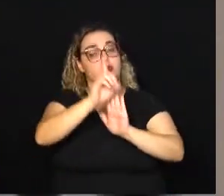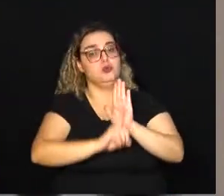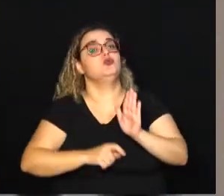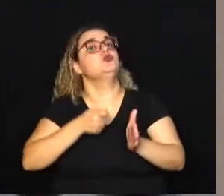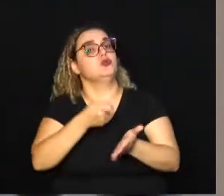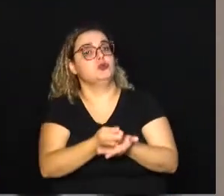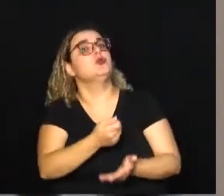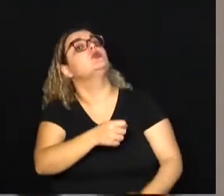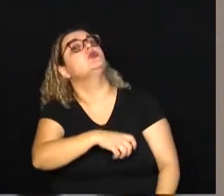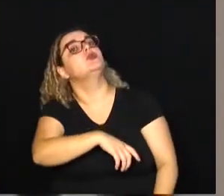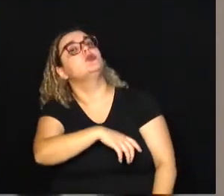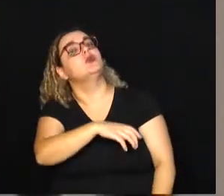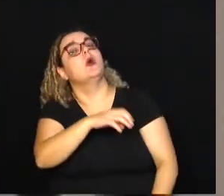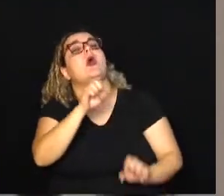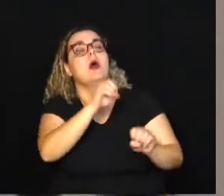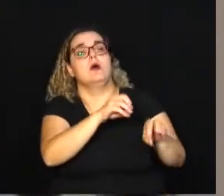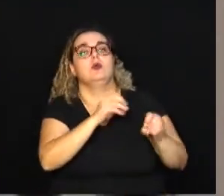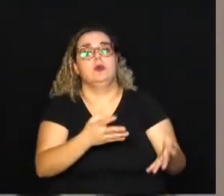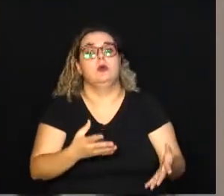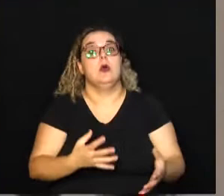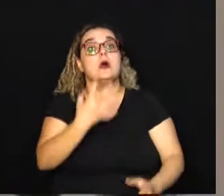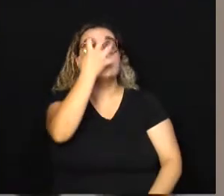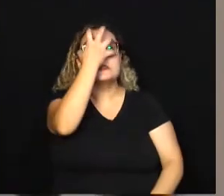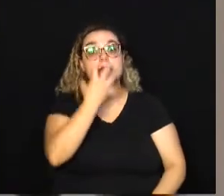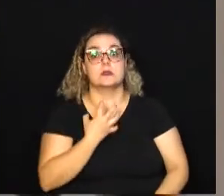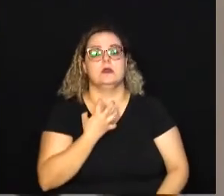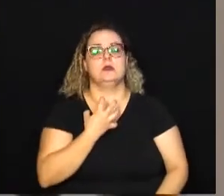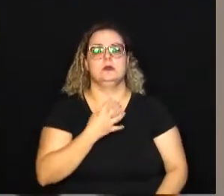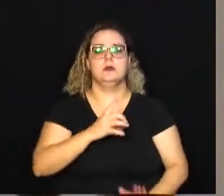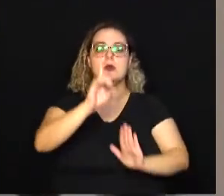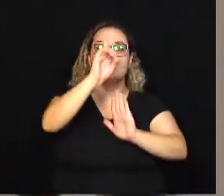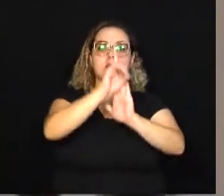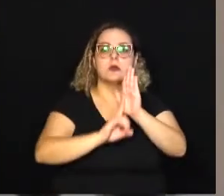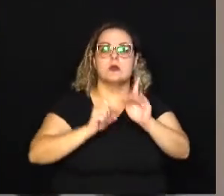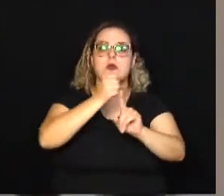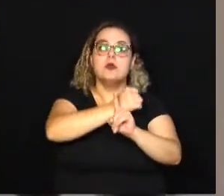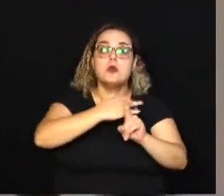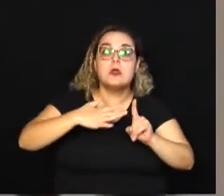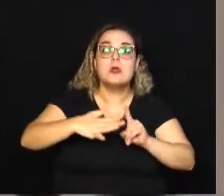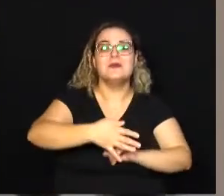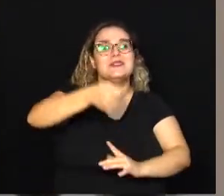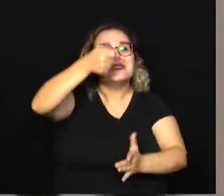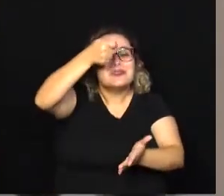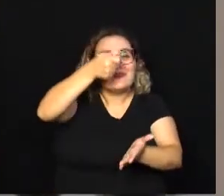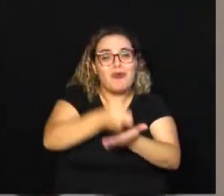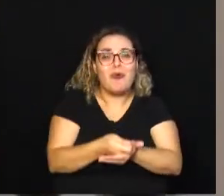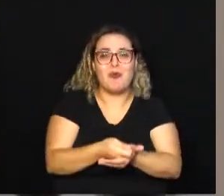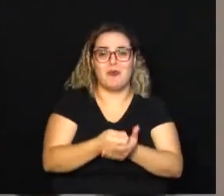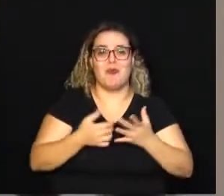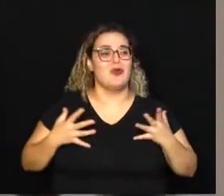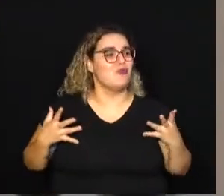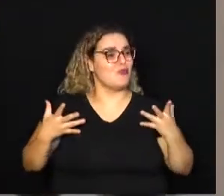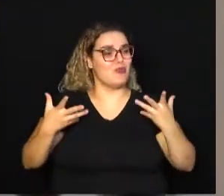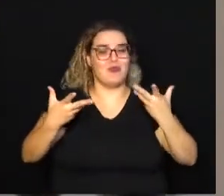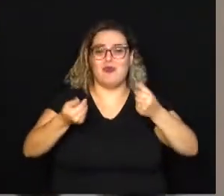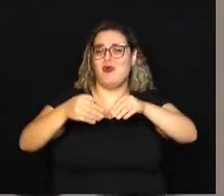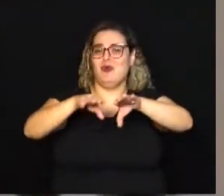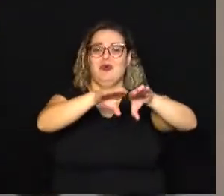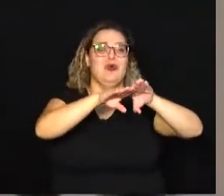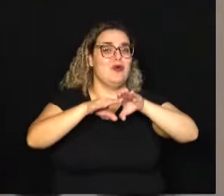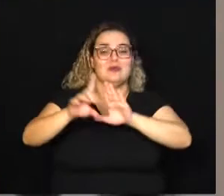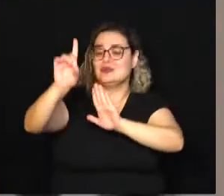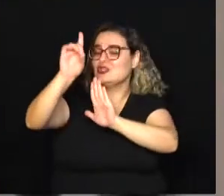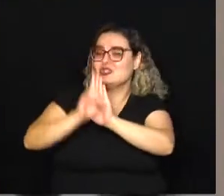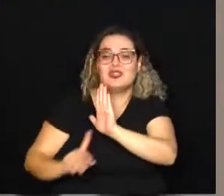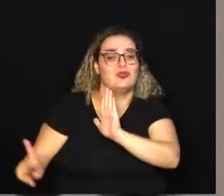muito a sério, porque é um direito social inalienável, é um direito da criança